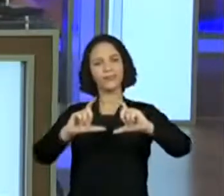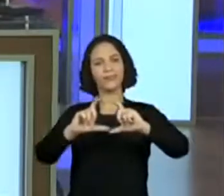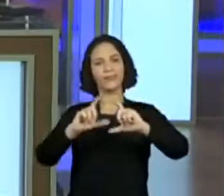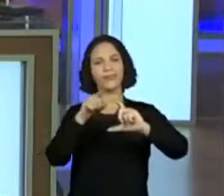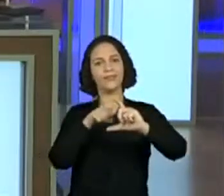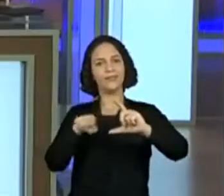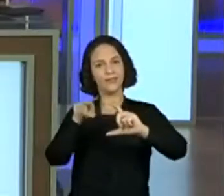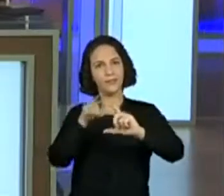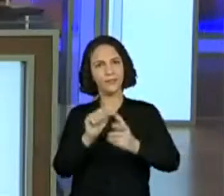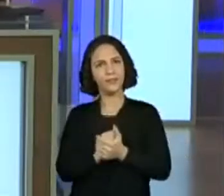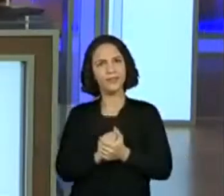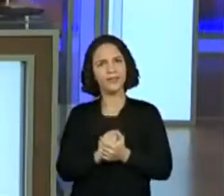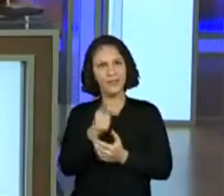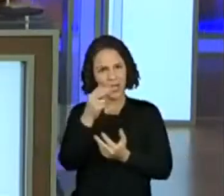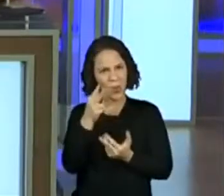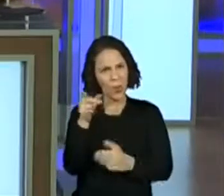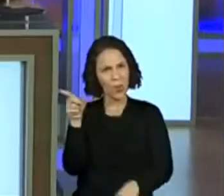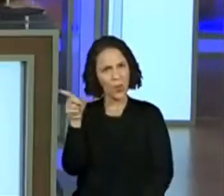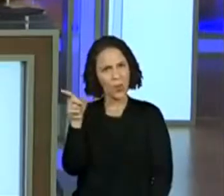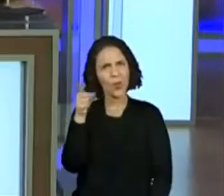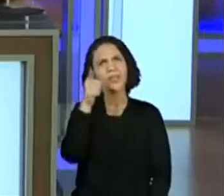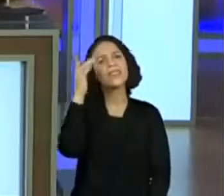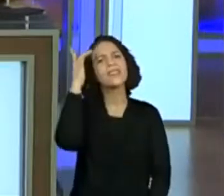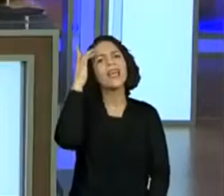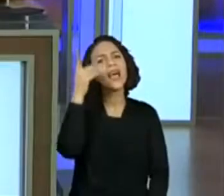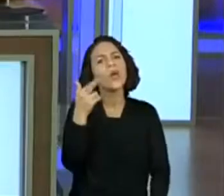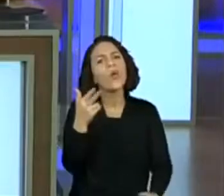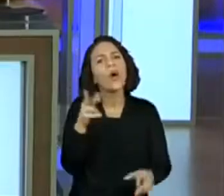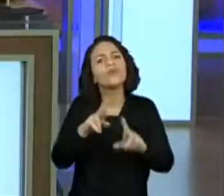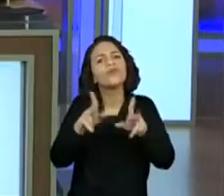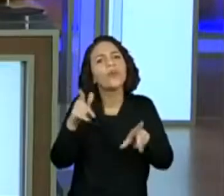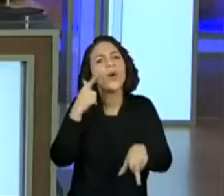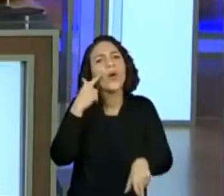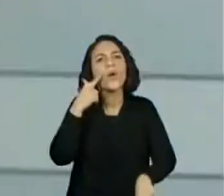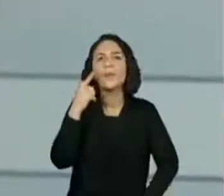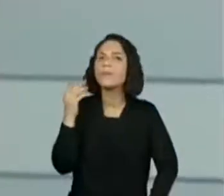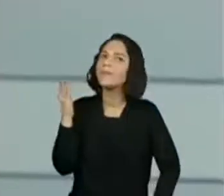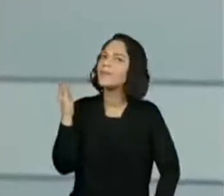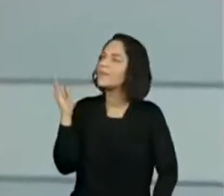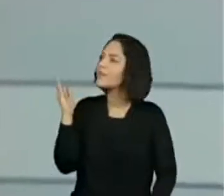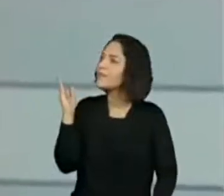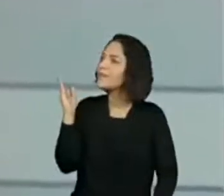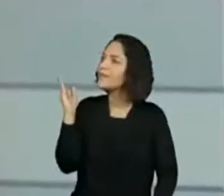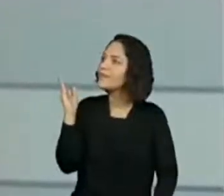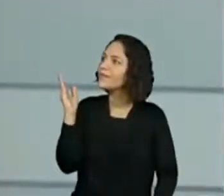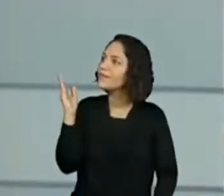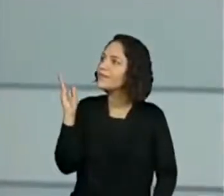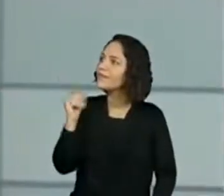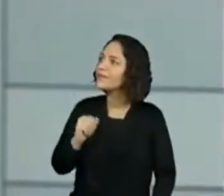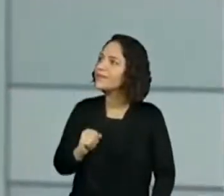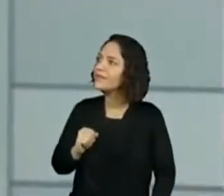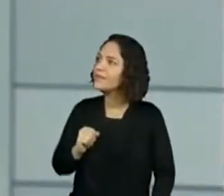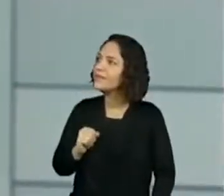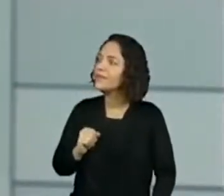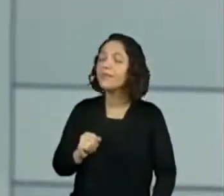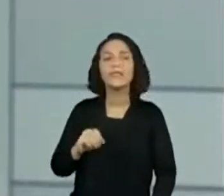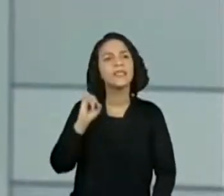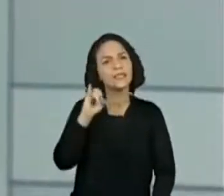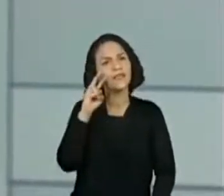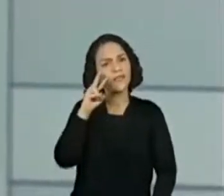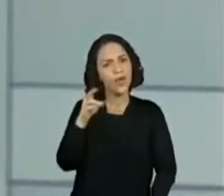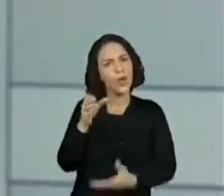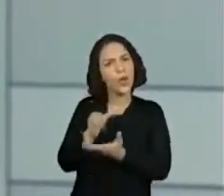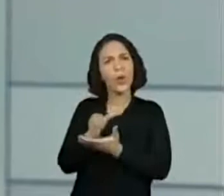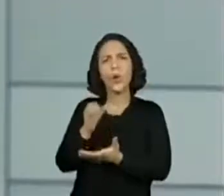pro fundo, será que esse daqui é igual, Pro? O que eles acham? Vamos mostrar o copinho? Olha lá, olhando pro